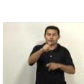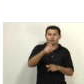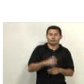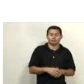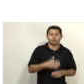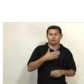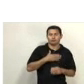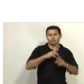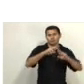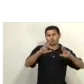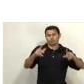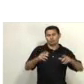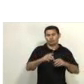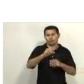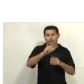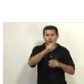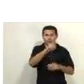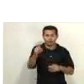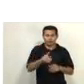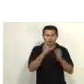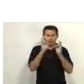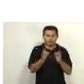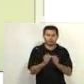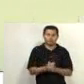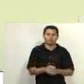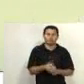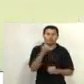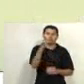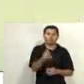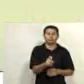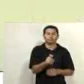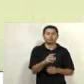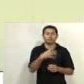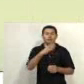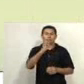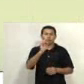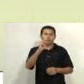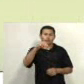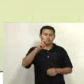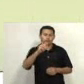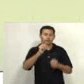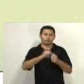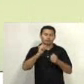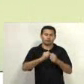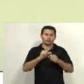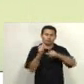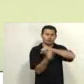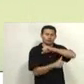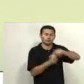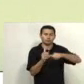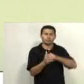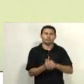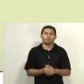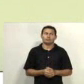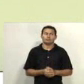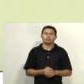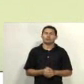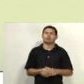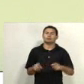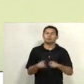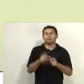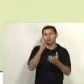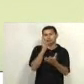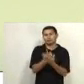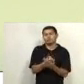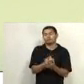para a minha variável z. Tá? Essa seria a forma, então, da gente fazer essa conversão. E, uma